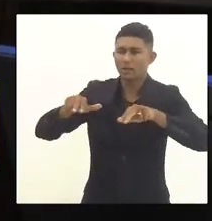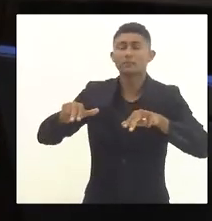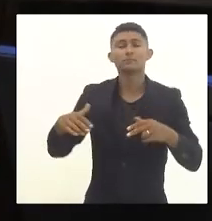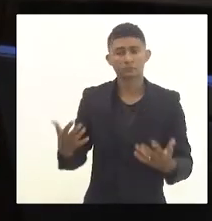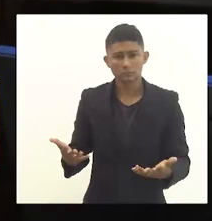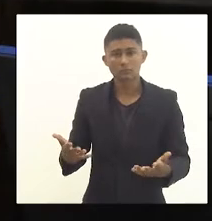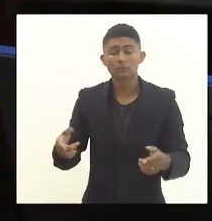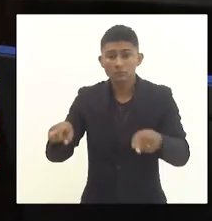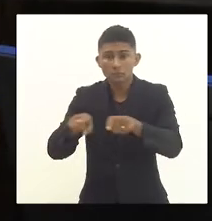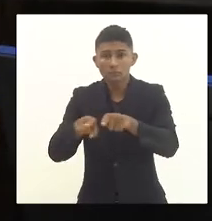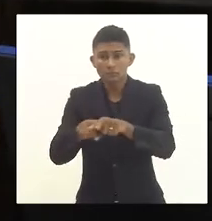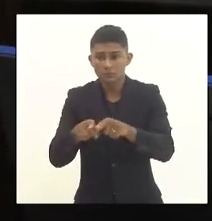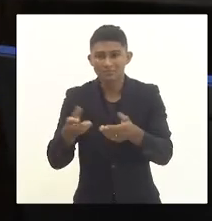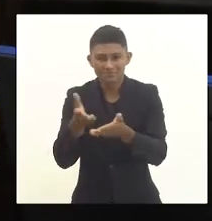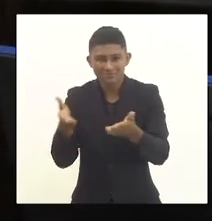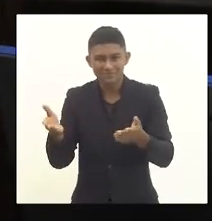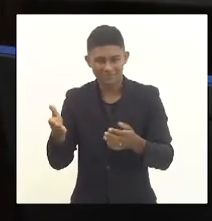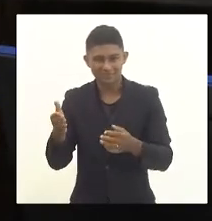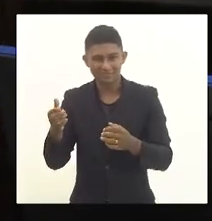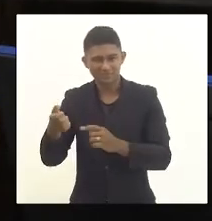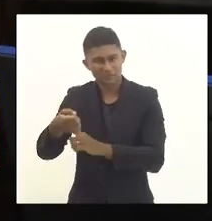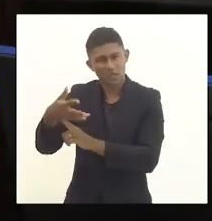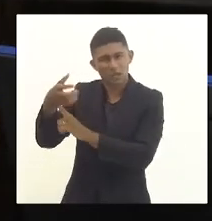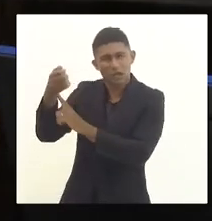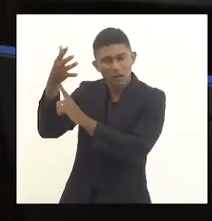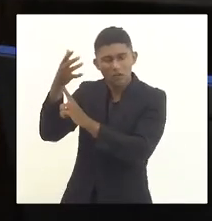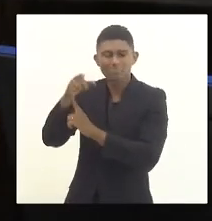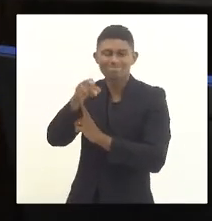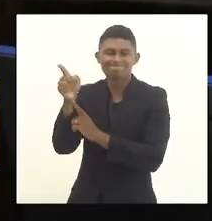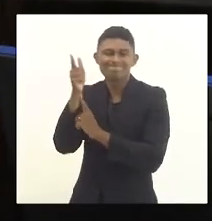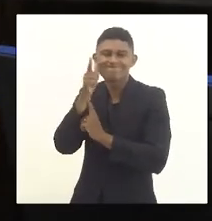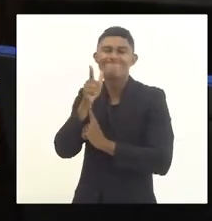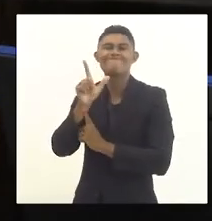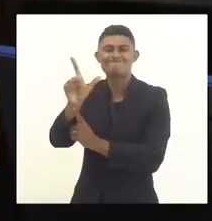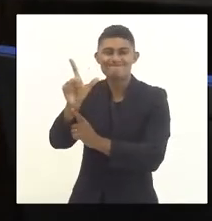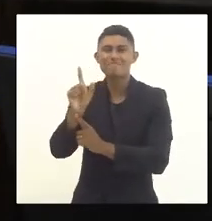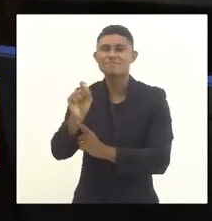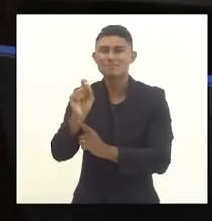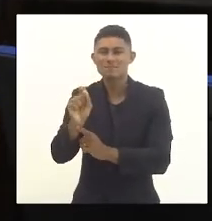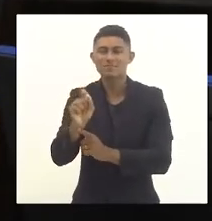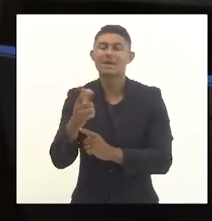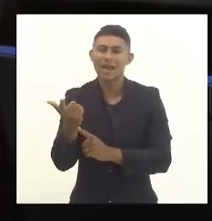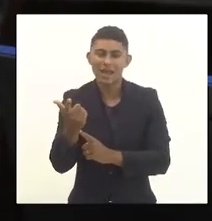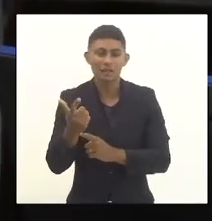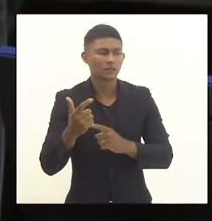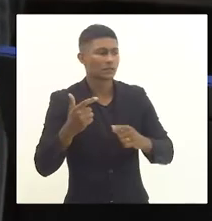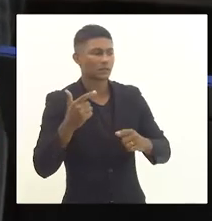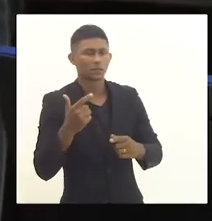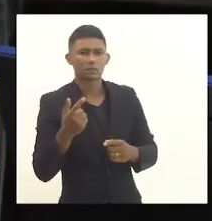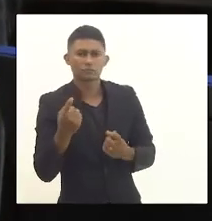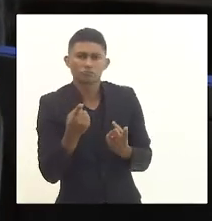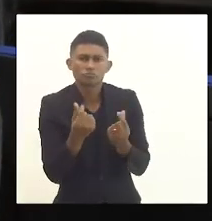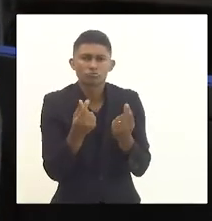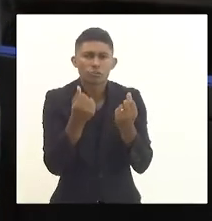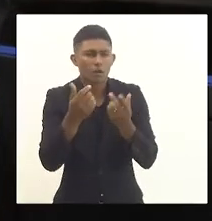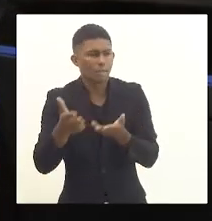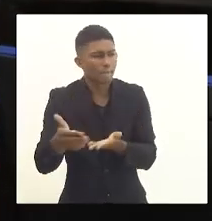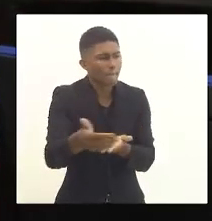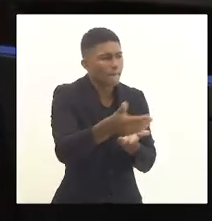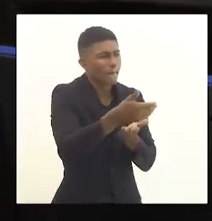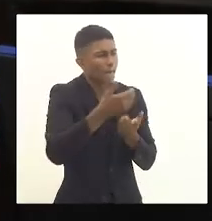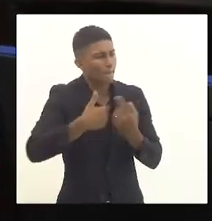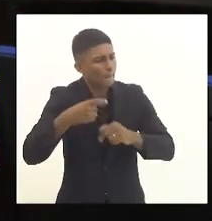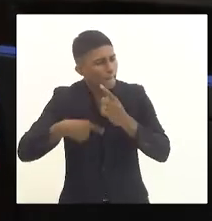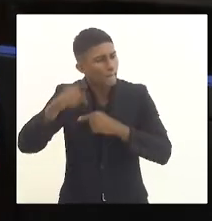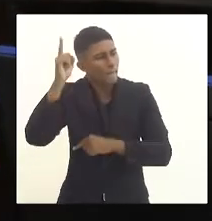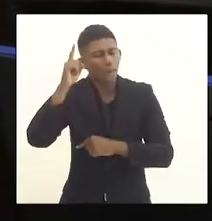através dessa tecnologia, também uma espécie de servitização e de monetização para o seu próprio